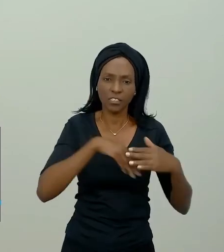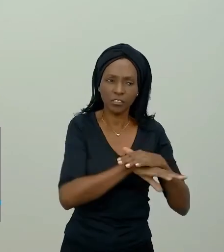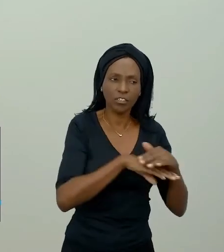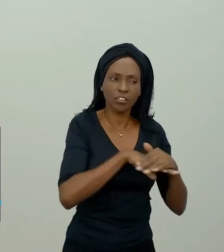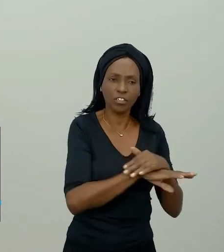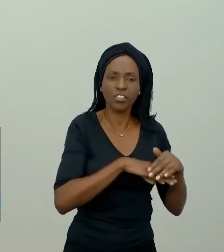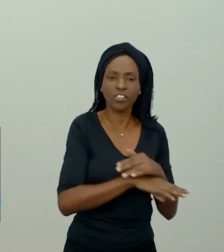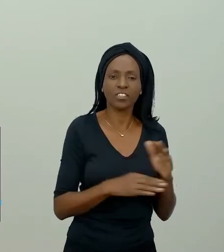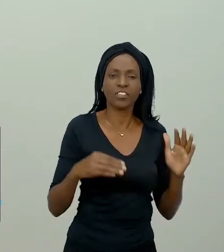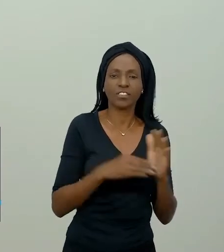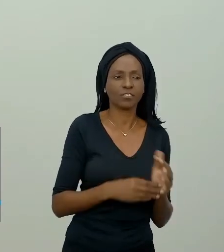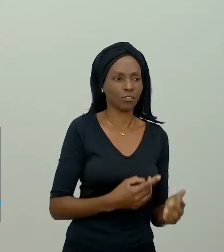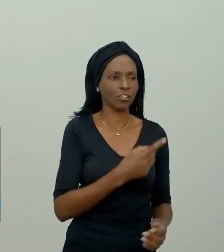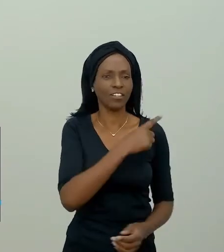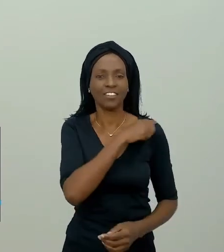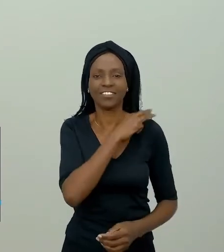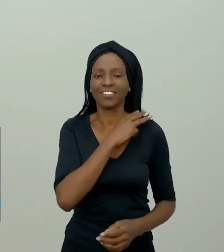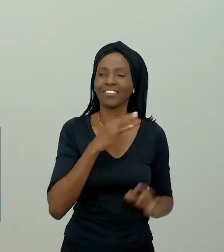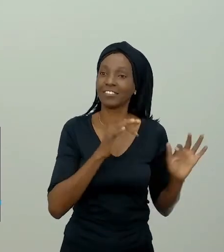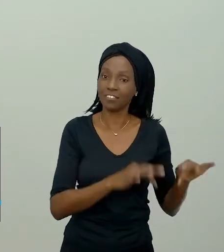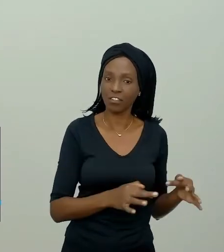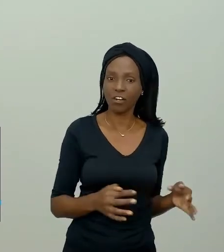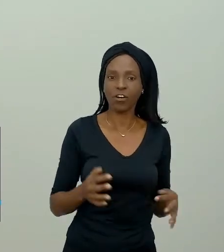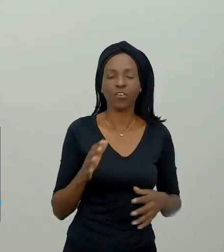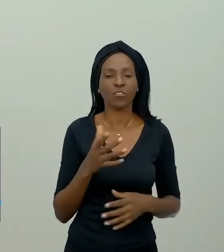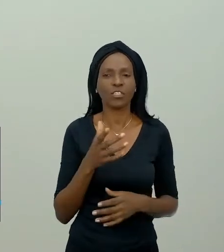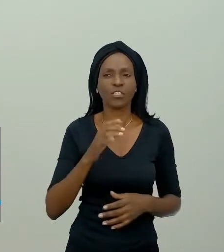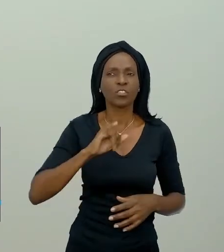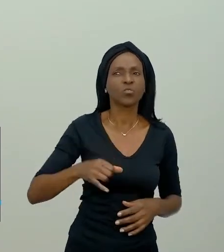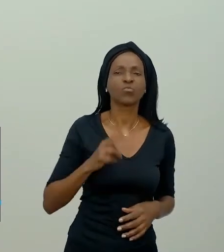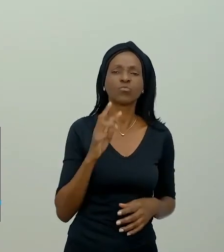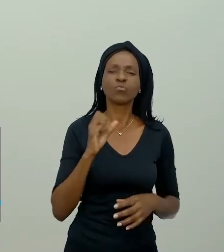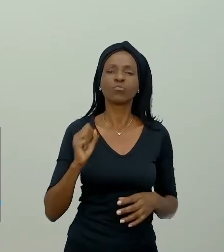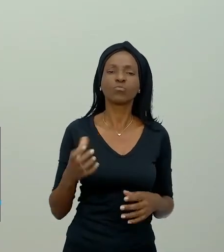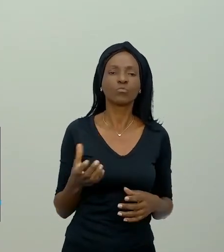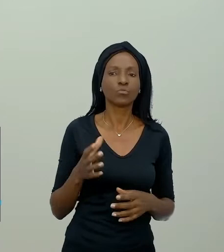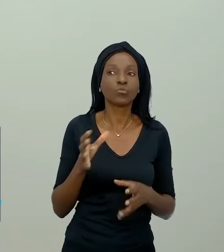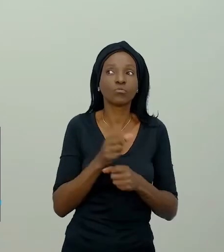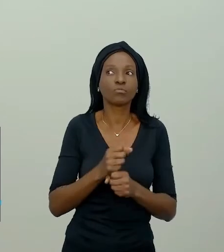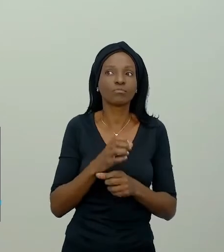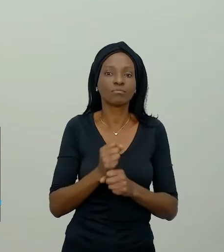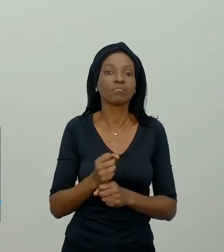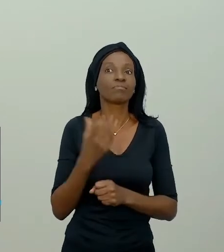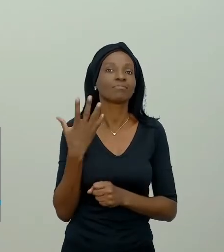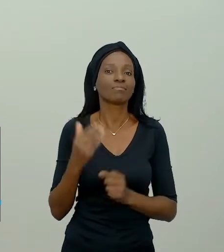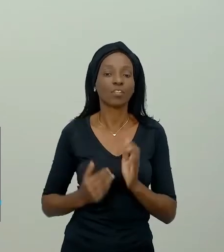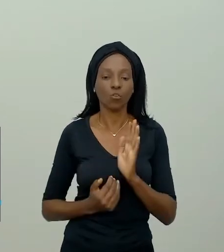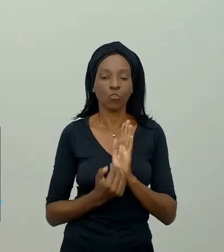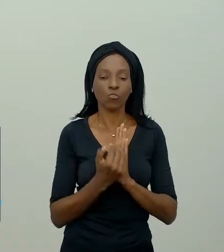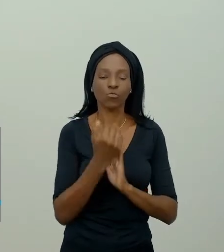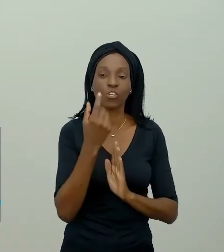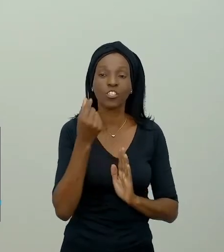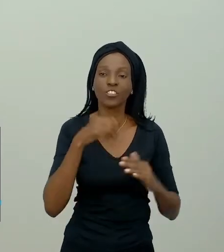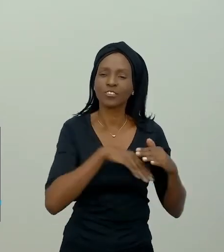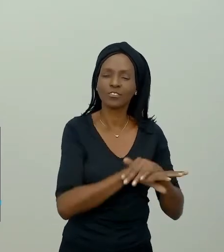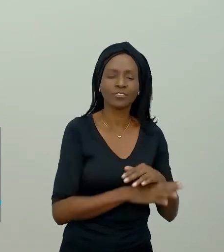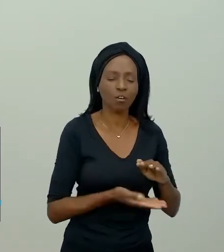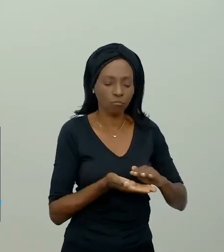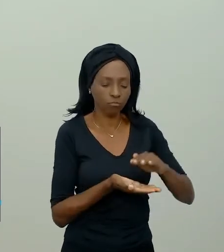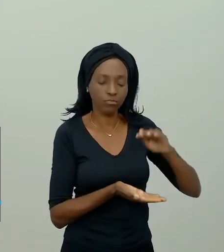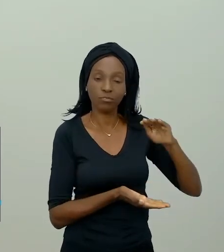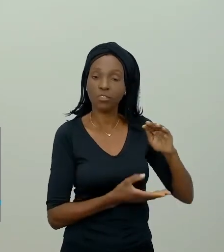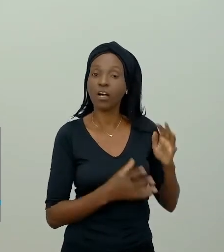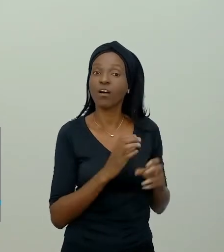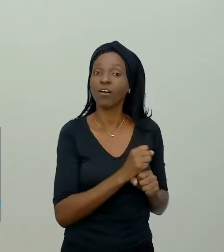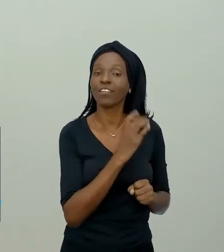vai ter aí guardado? E se a gente colocar uns jurinhos nisso, quanto que a gente vai ter isso aí guardado também? E aí,